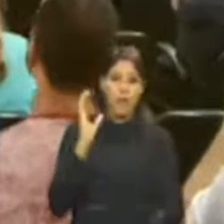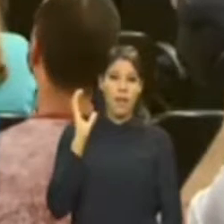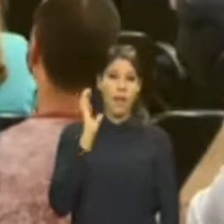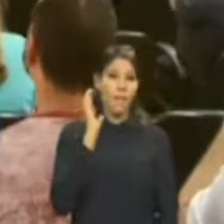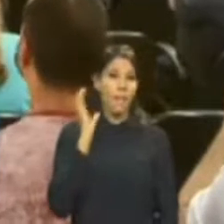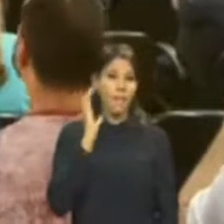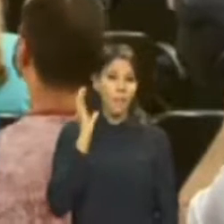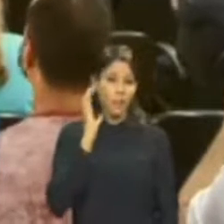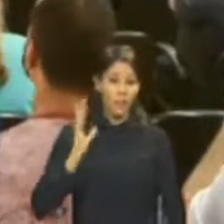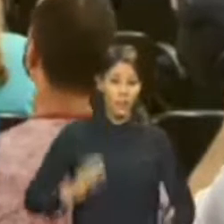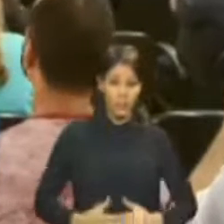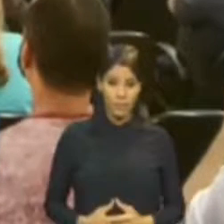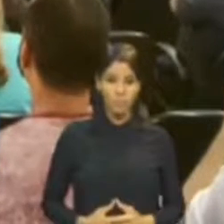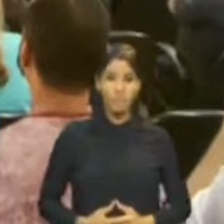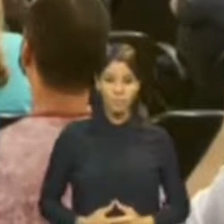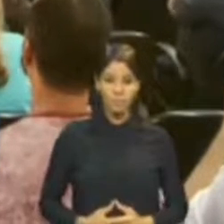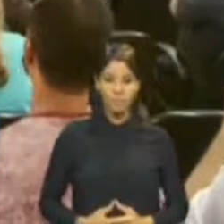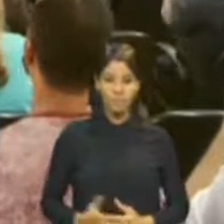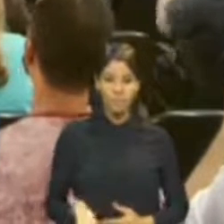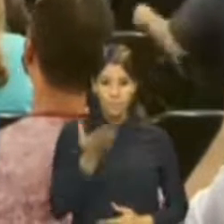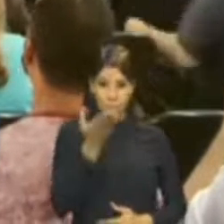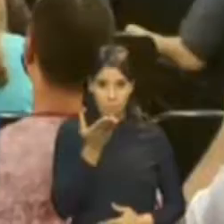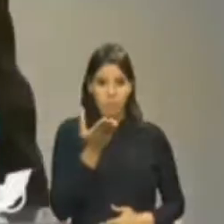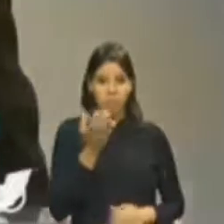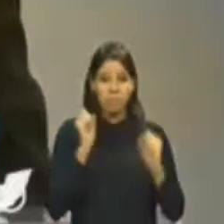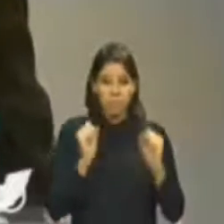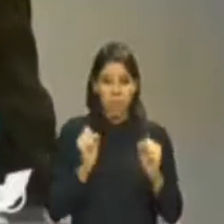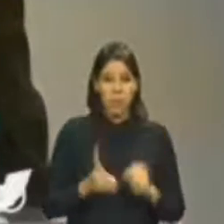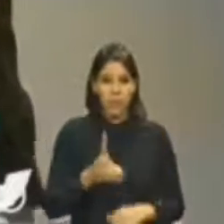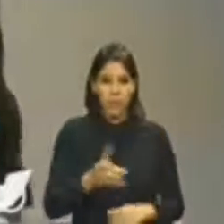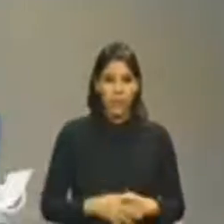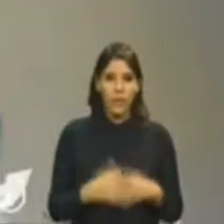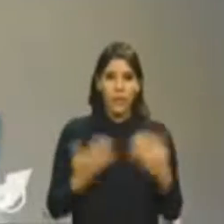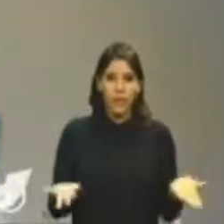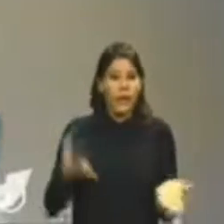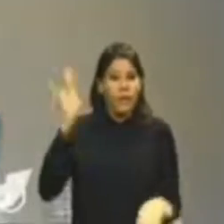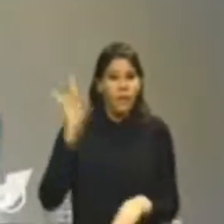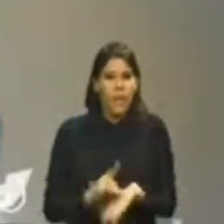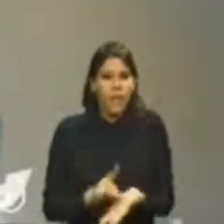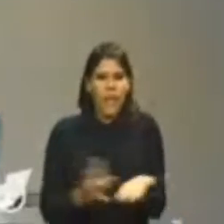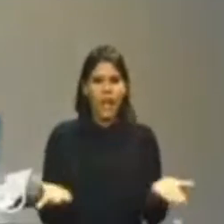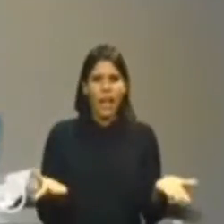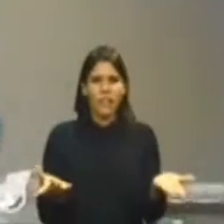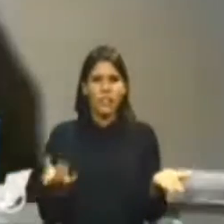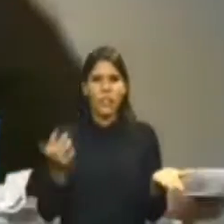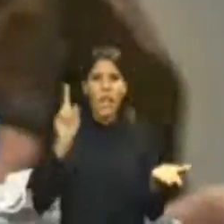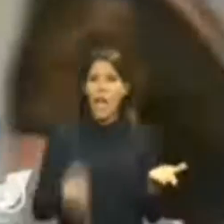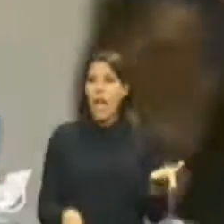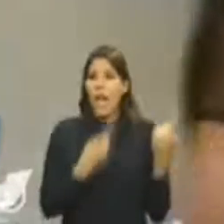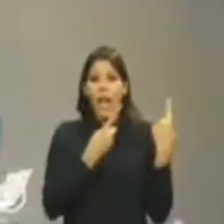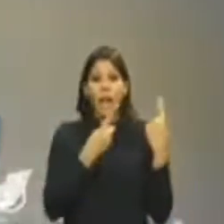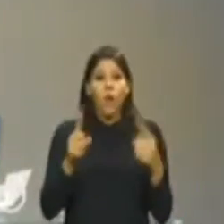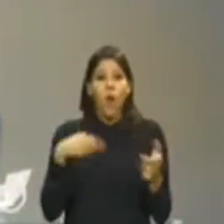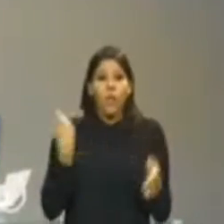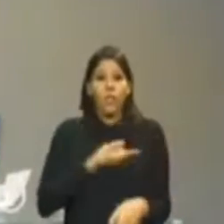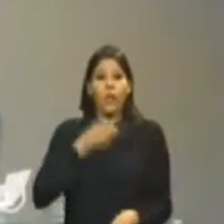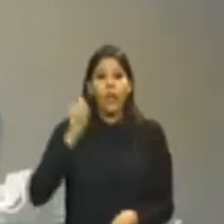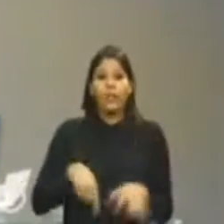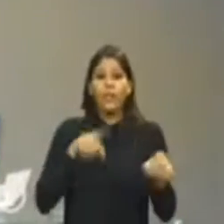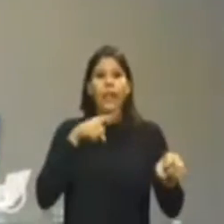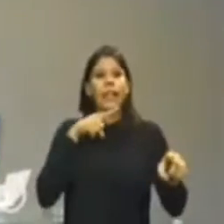deputado delegado Cavalcante. Por favor, deputado. Irmão, aqui é a verdade, aqui é o contraditório. Nós somos